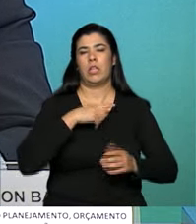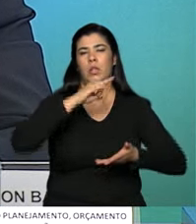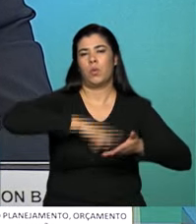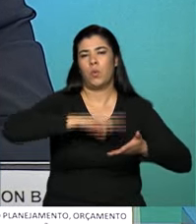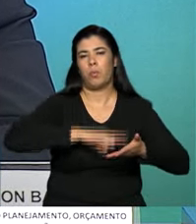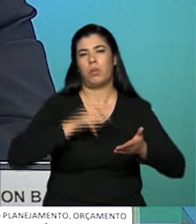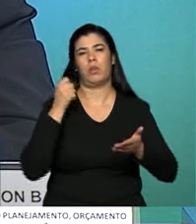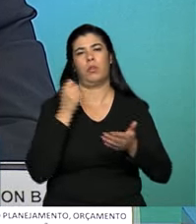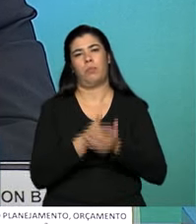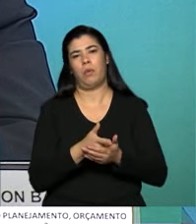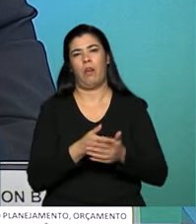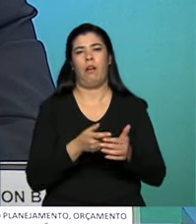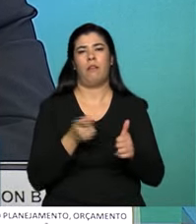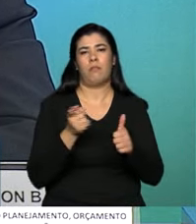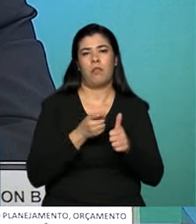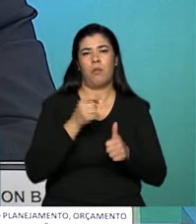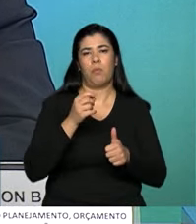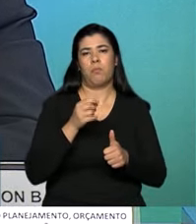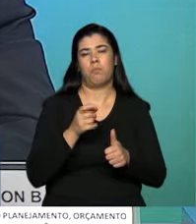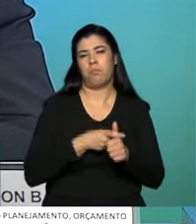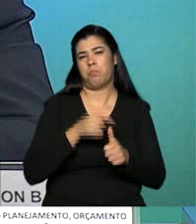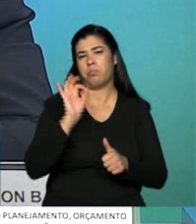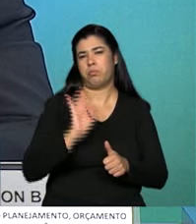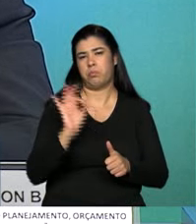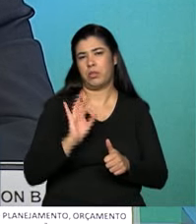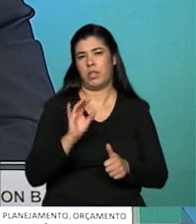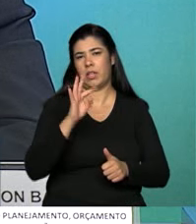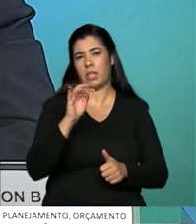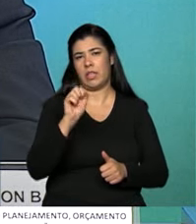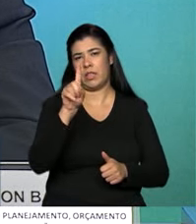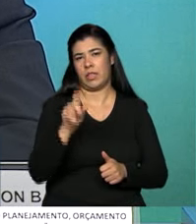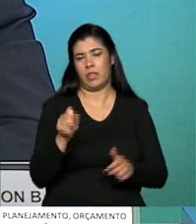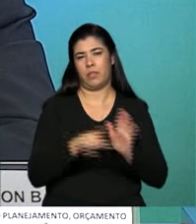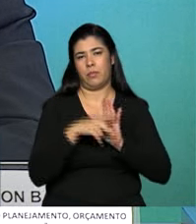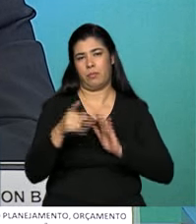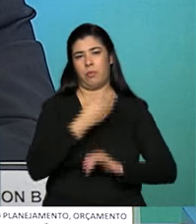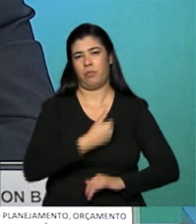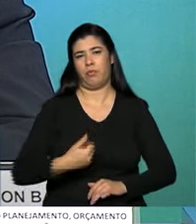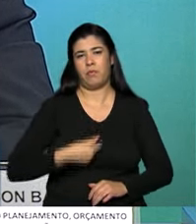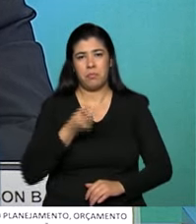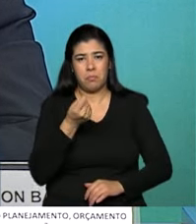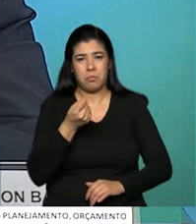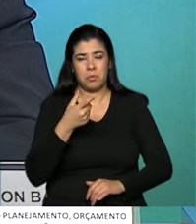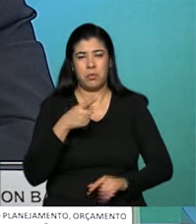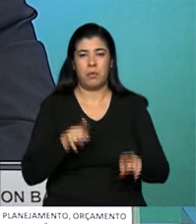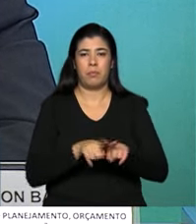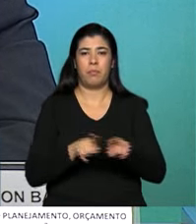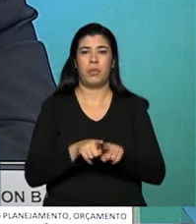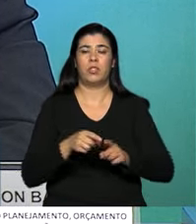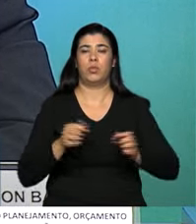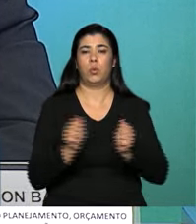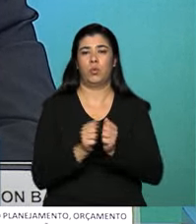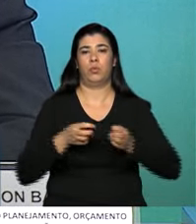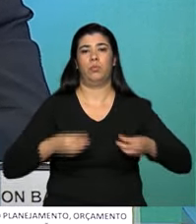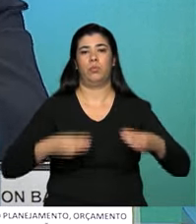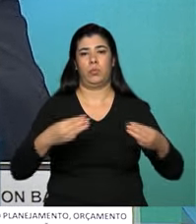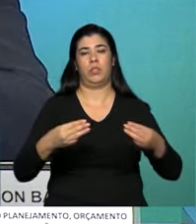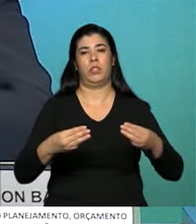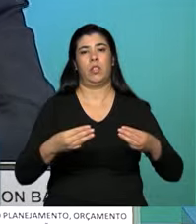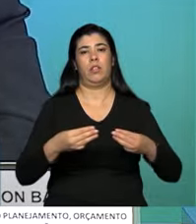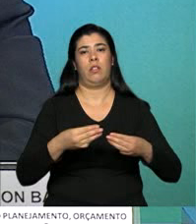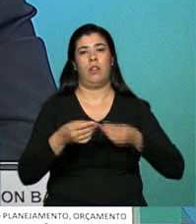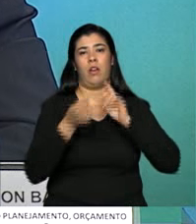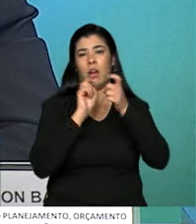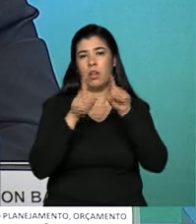taxa de ocupação nós também estamos trabalhando junto com a os demais Ministérios Mas é uma iniciativa principalmente do Ministério da Fazenda já em